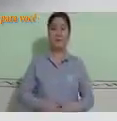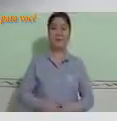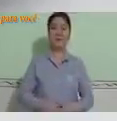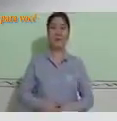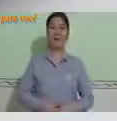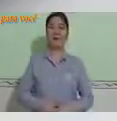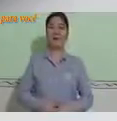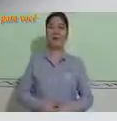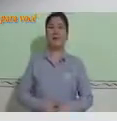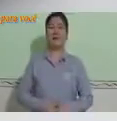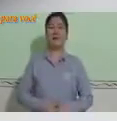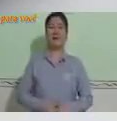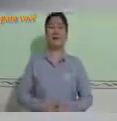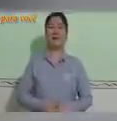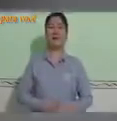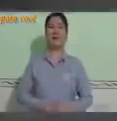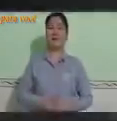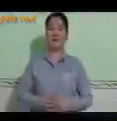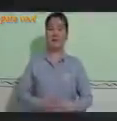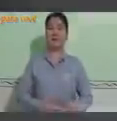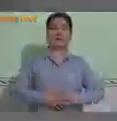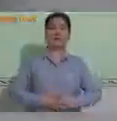Assim, vírgula, é muito importante falar com o